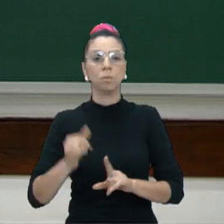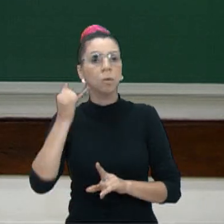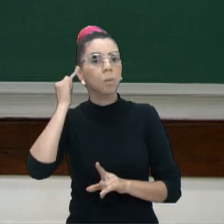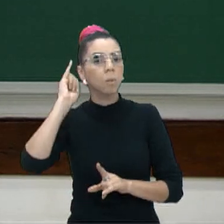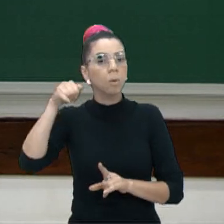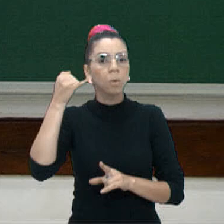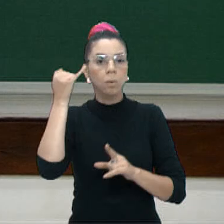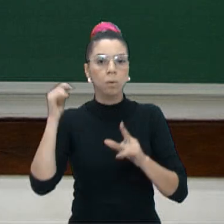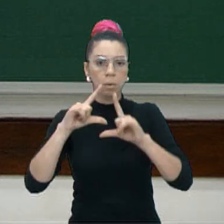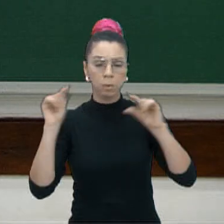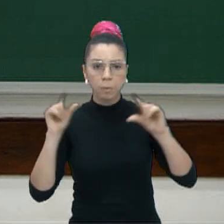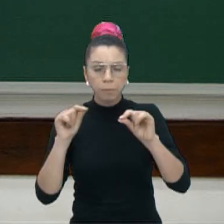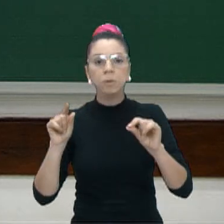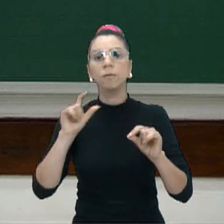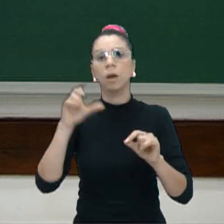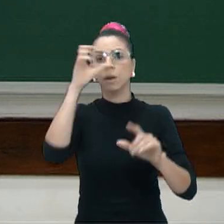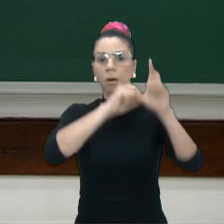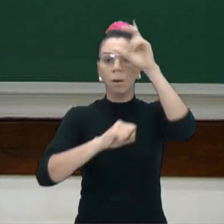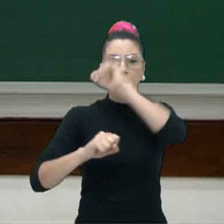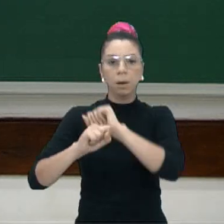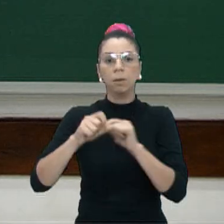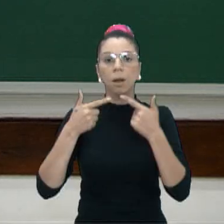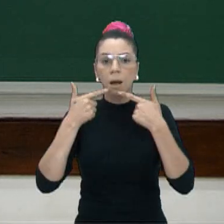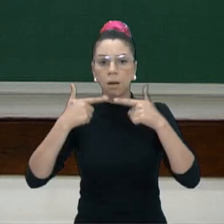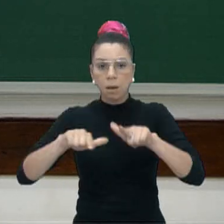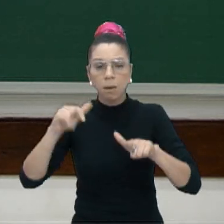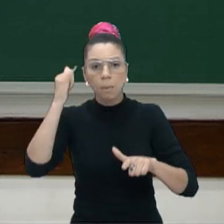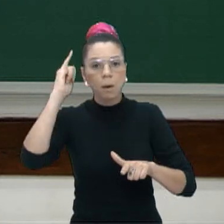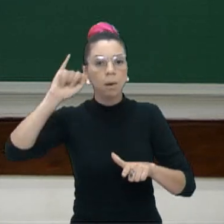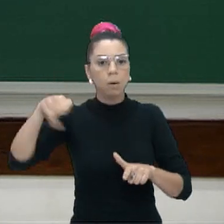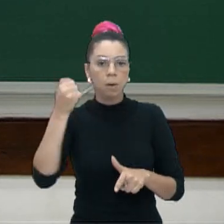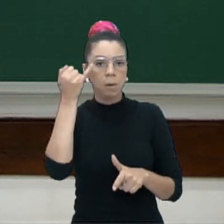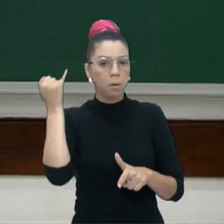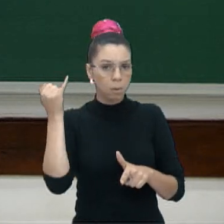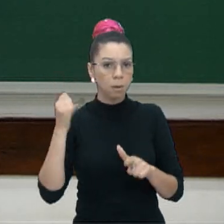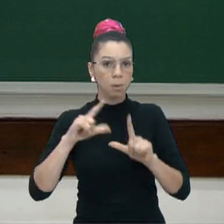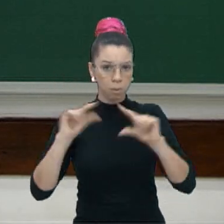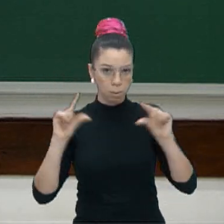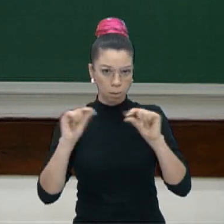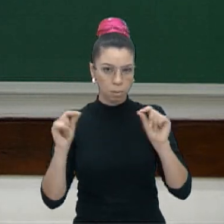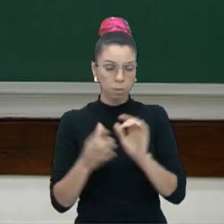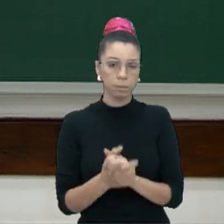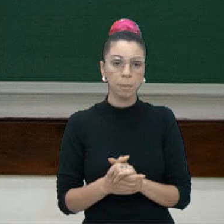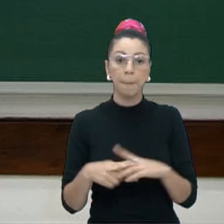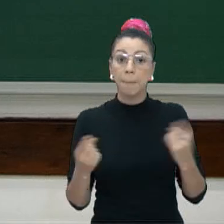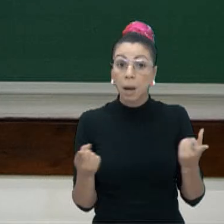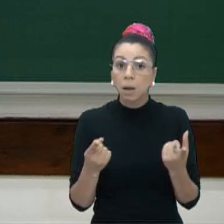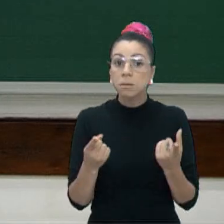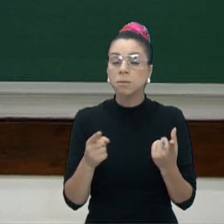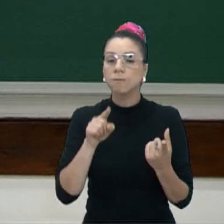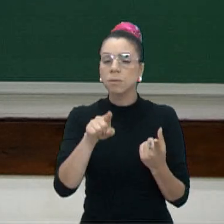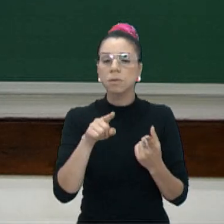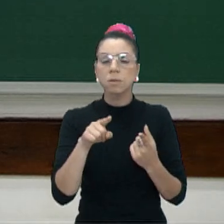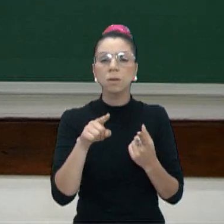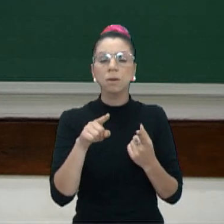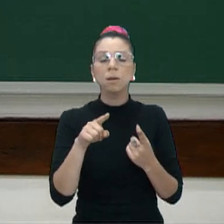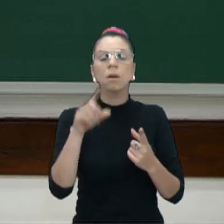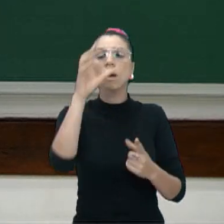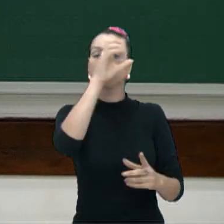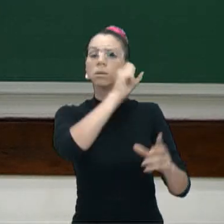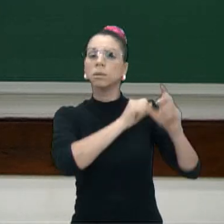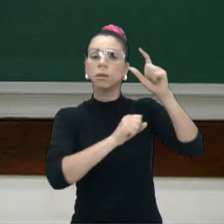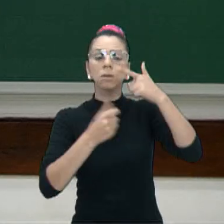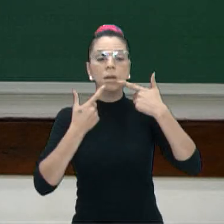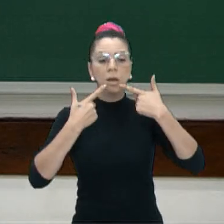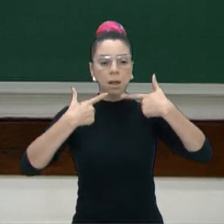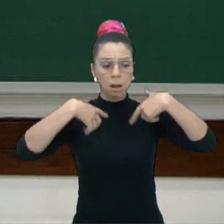te impõe uma linguagem, mas ao aprender essa linguagem, você se torna capaz o quê? De também criar a